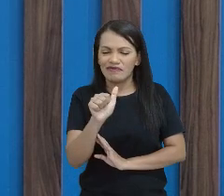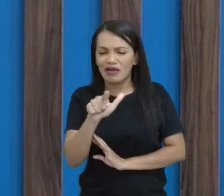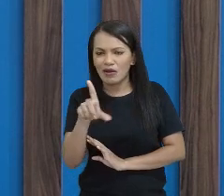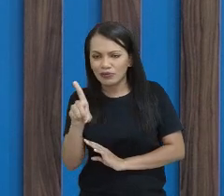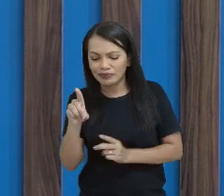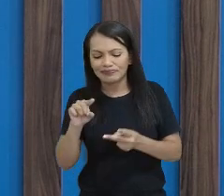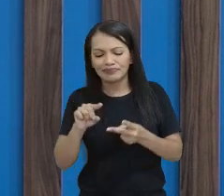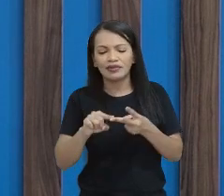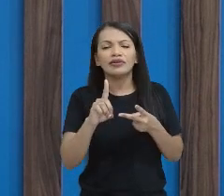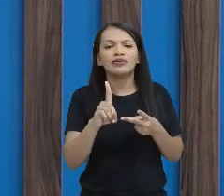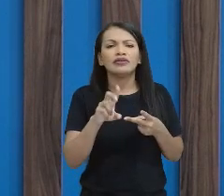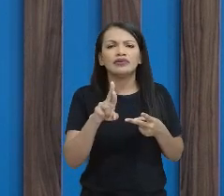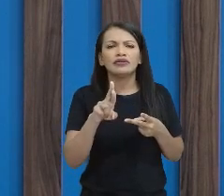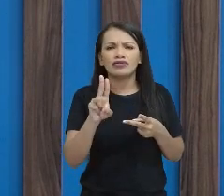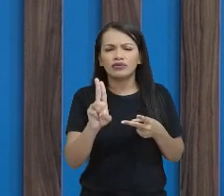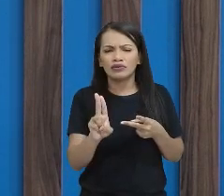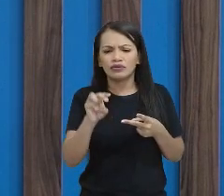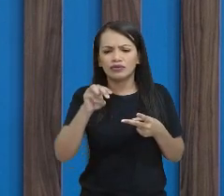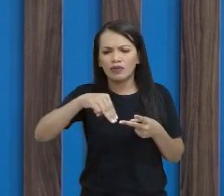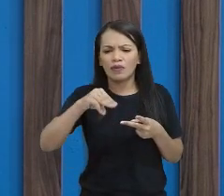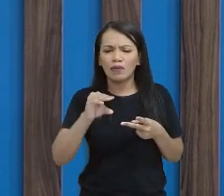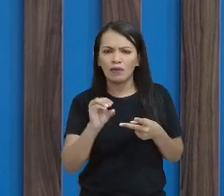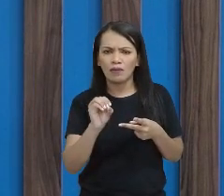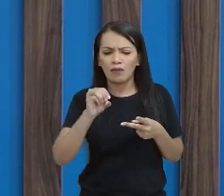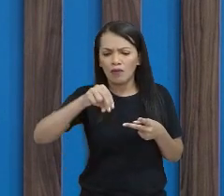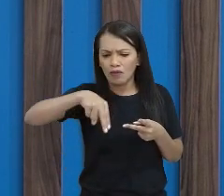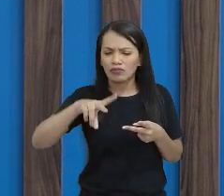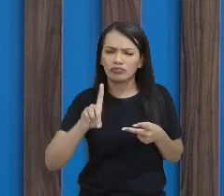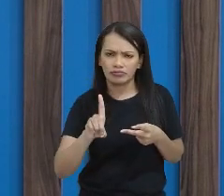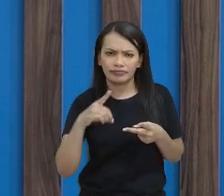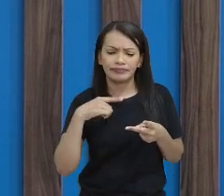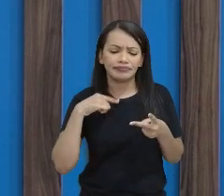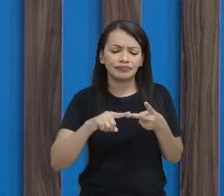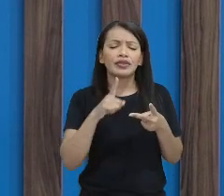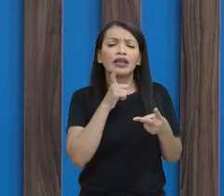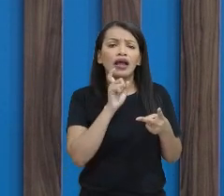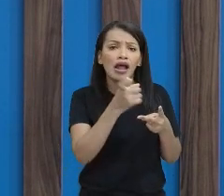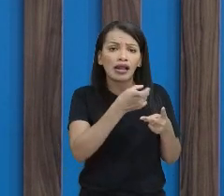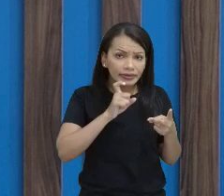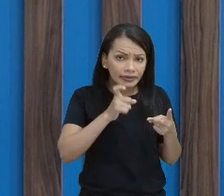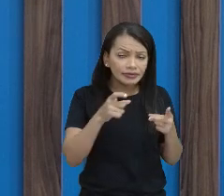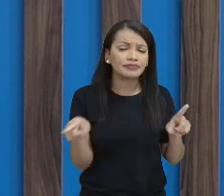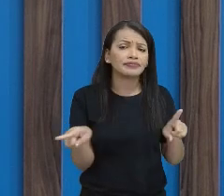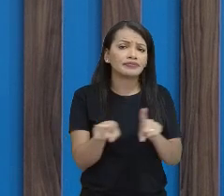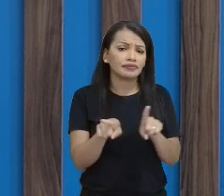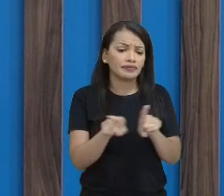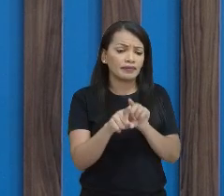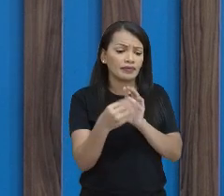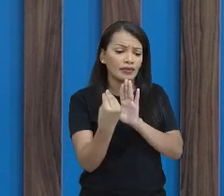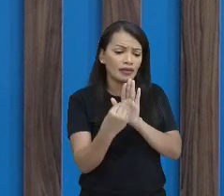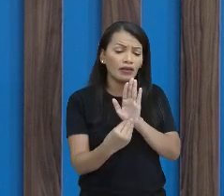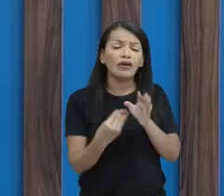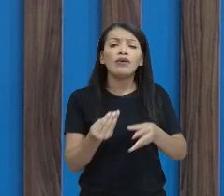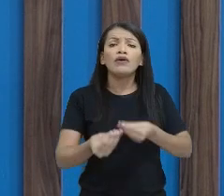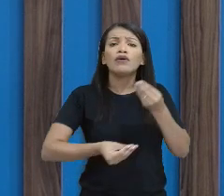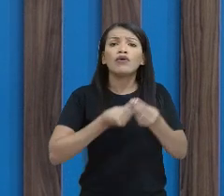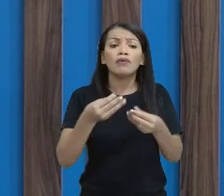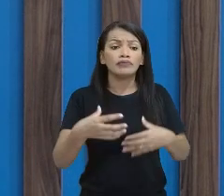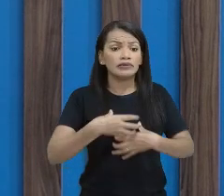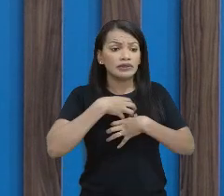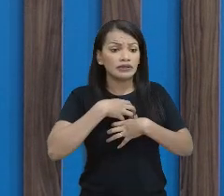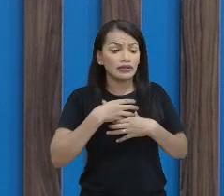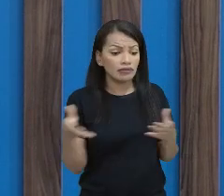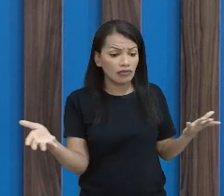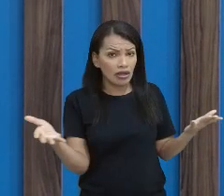é, eles colocam, não é, nesse texto a crítica e também eles colocam como eles estão se sentindo